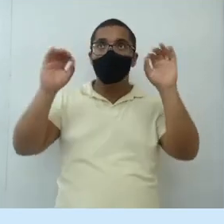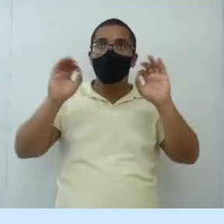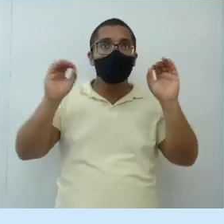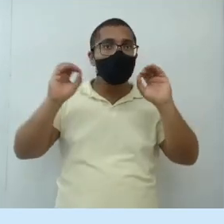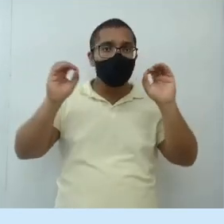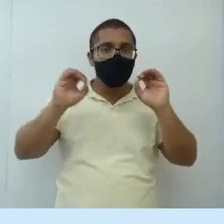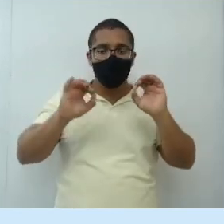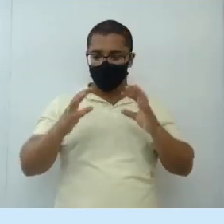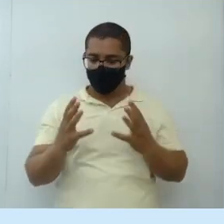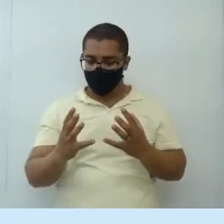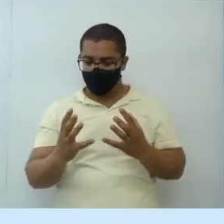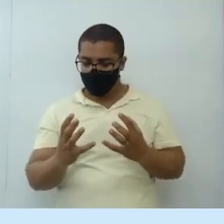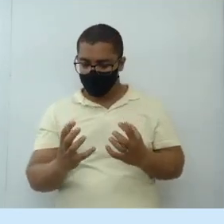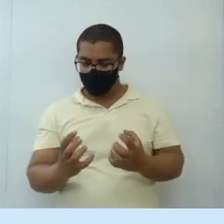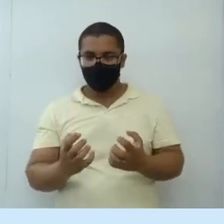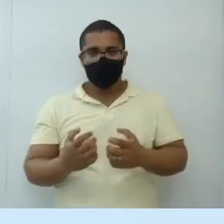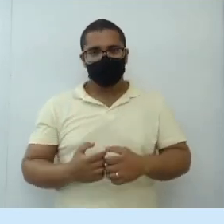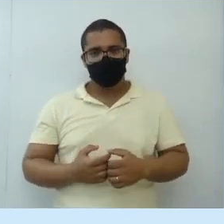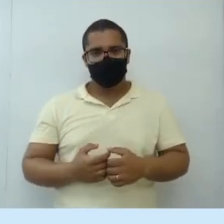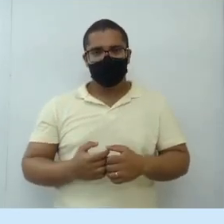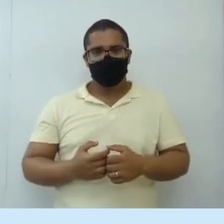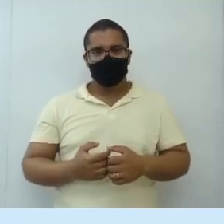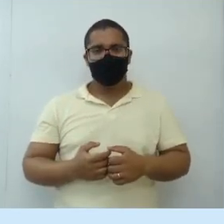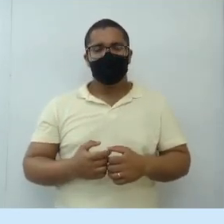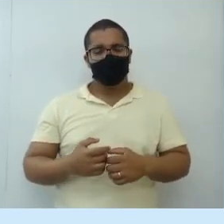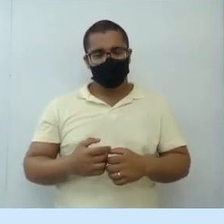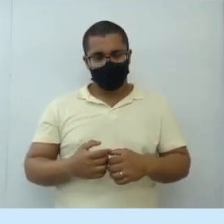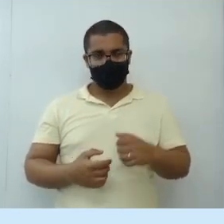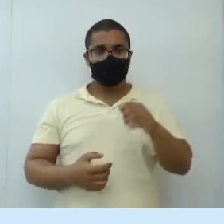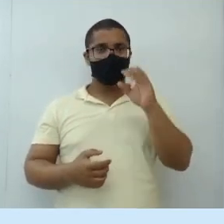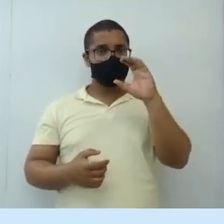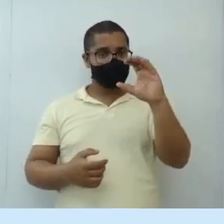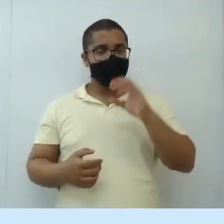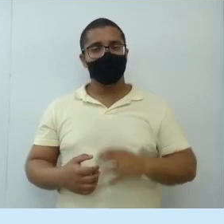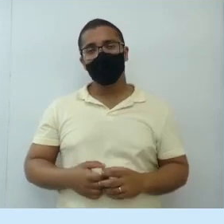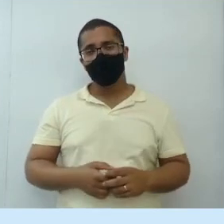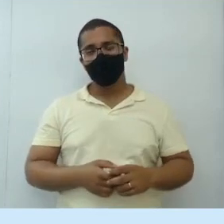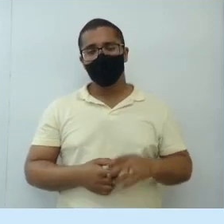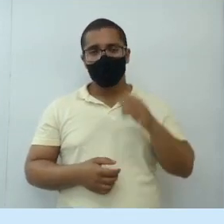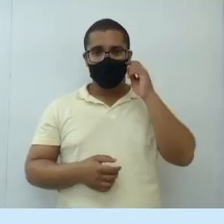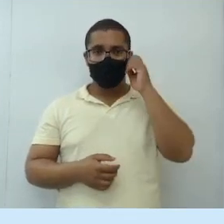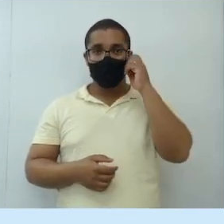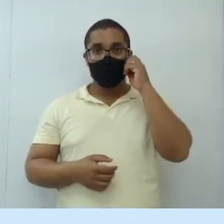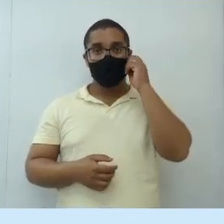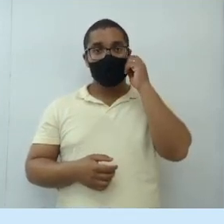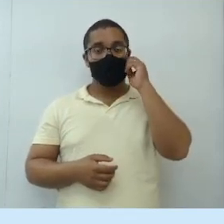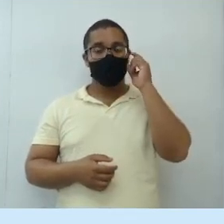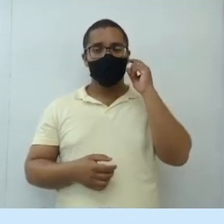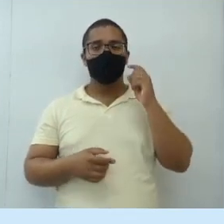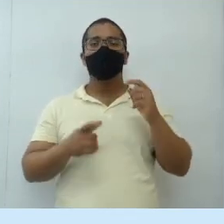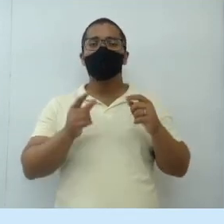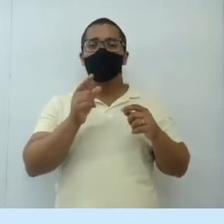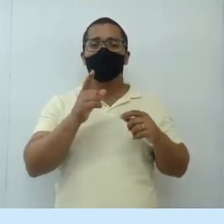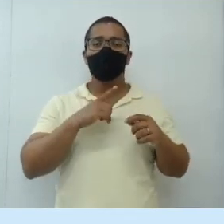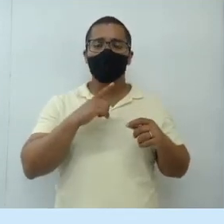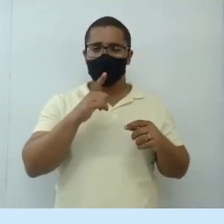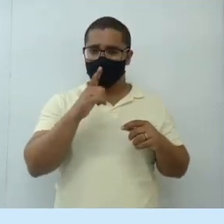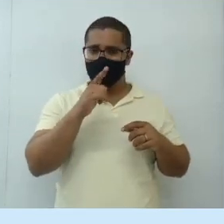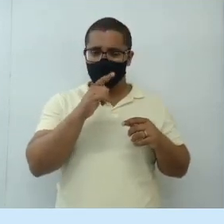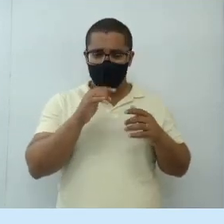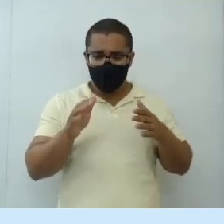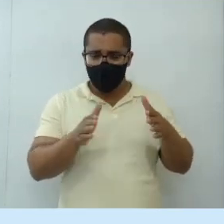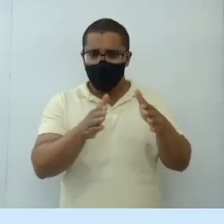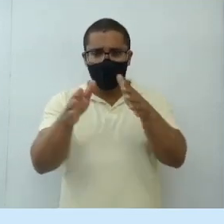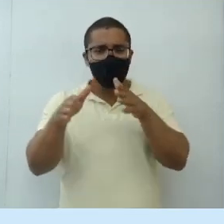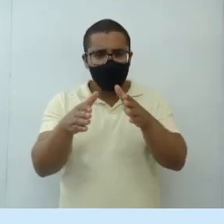chamado de rios temporários Tá bom então bebê também tá correta a se a hidrografia brasileira é rica em rios e Pobre em